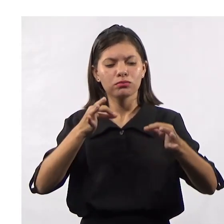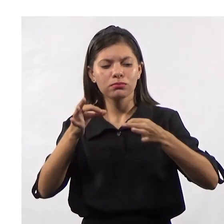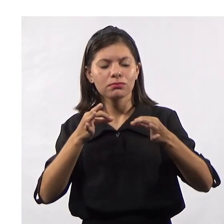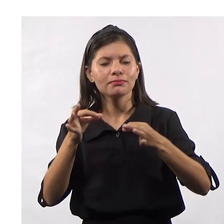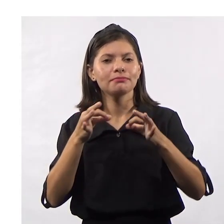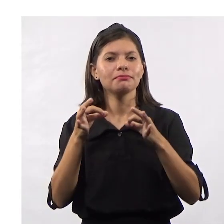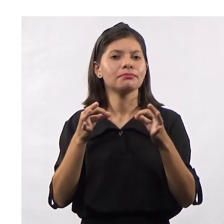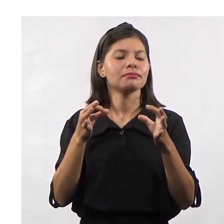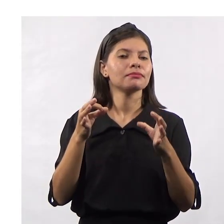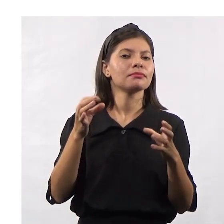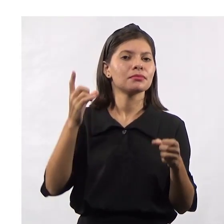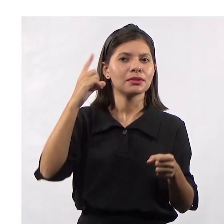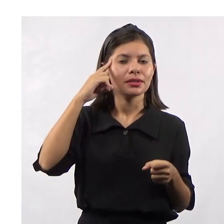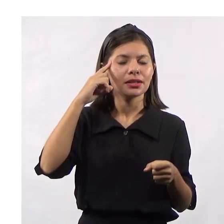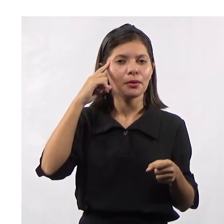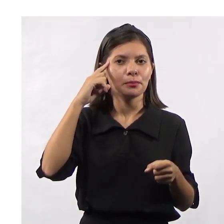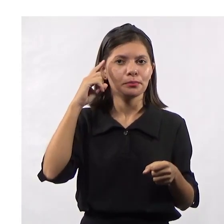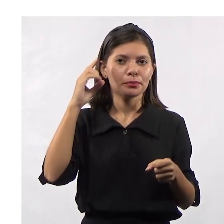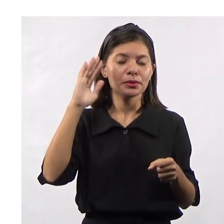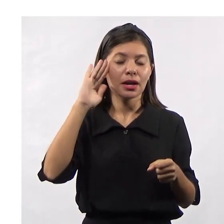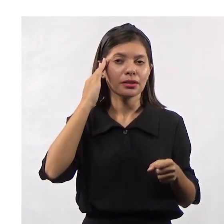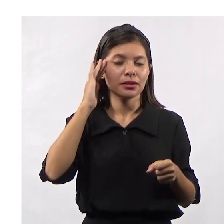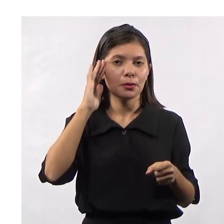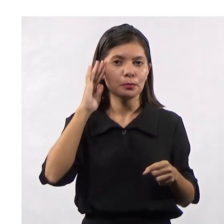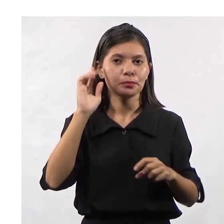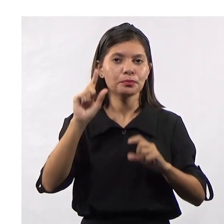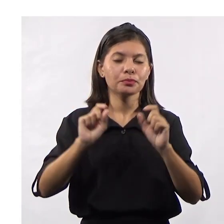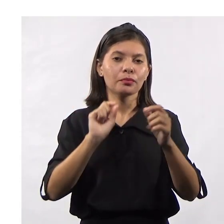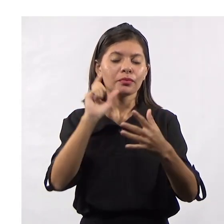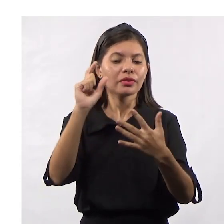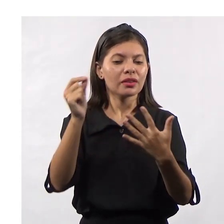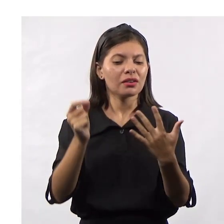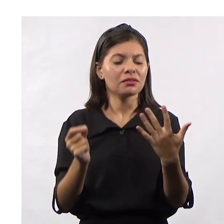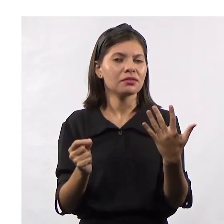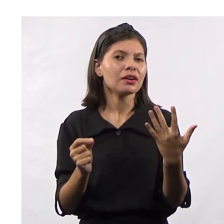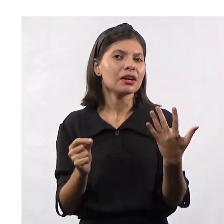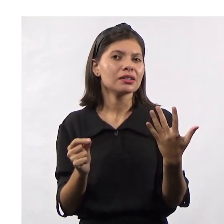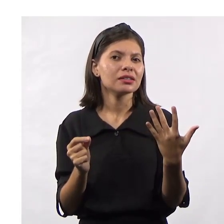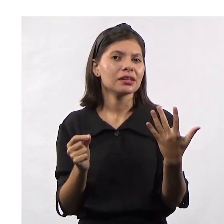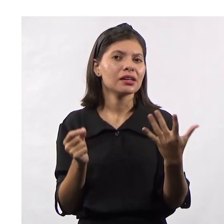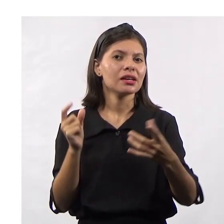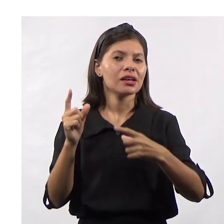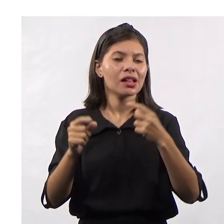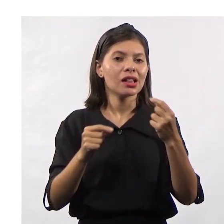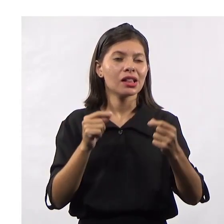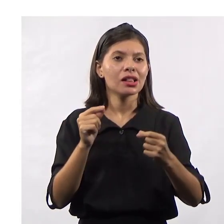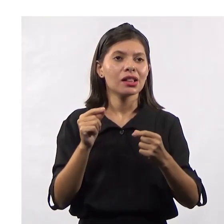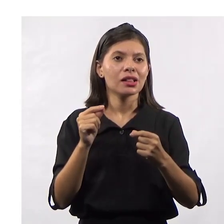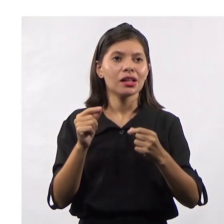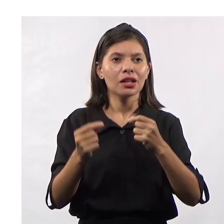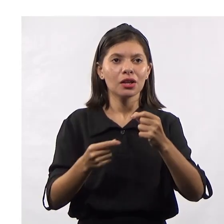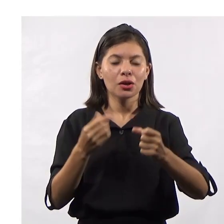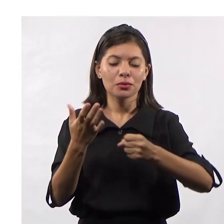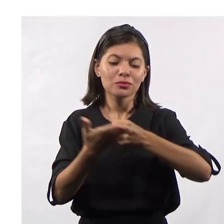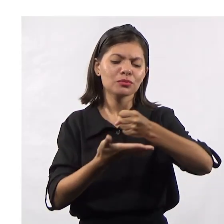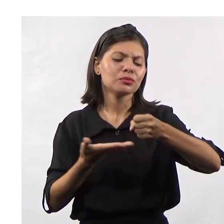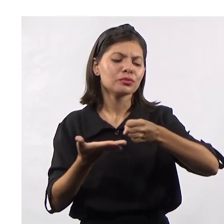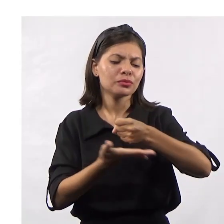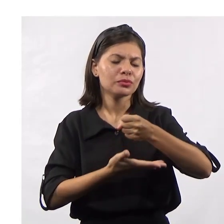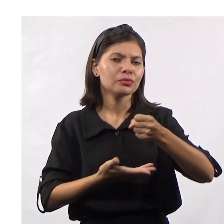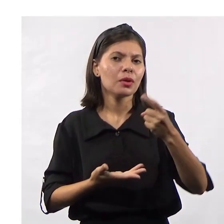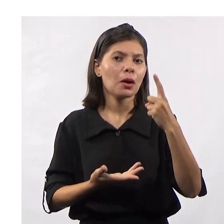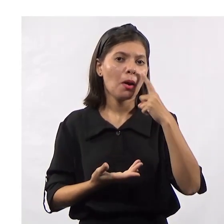beleza? E a fase preparatória é justamente a fase do, olha o artigo 5º aí dos princípios aí,